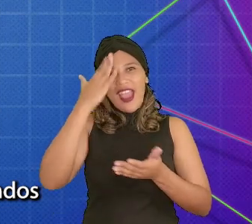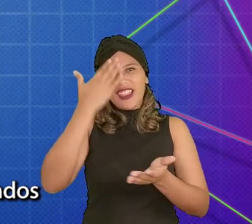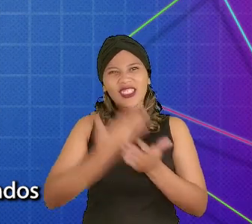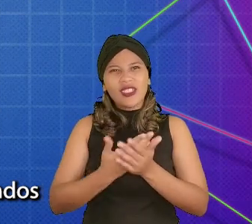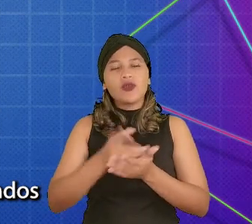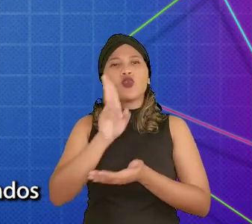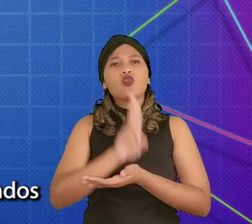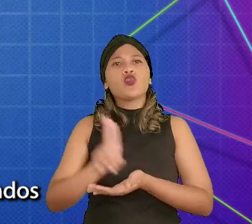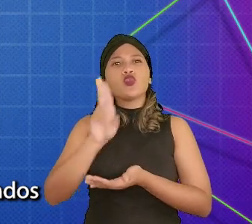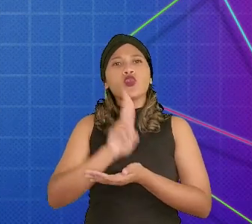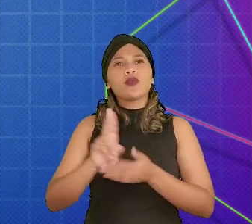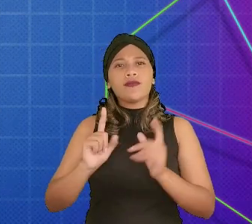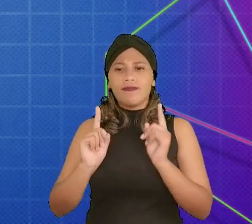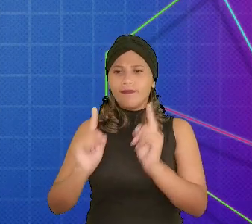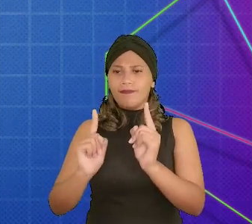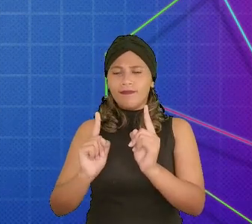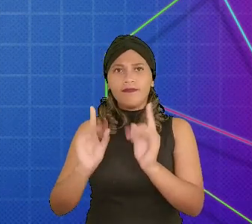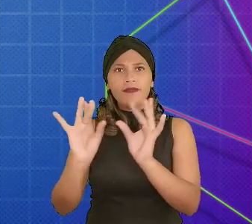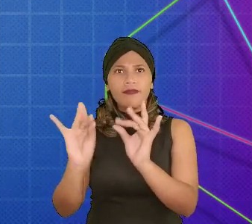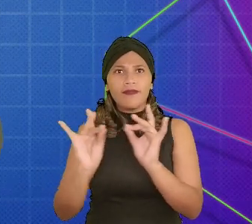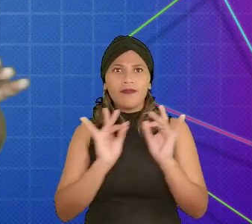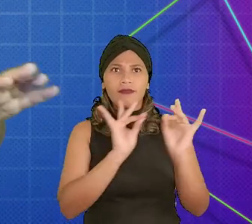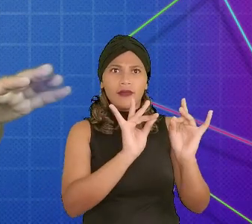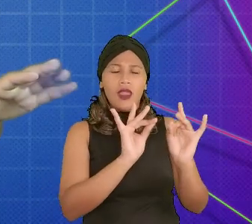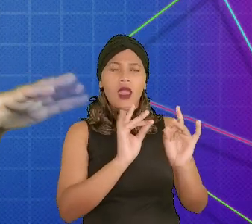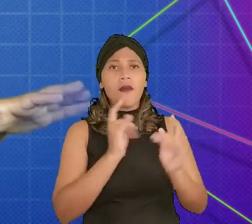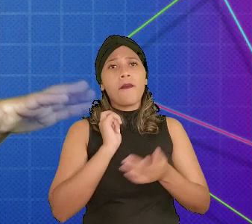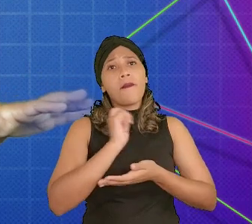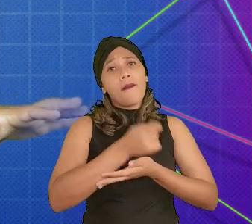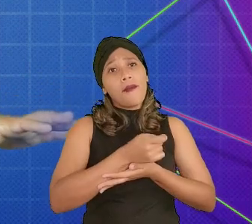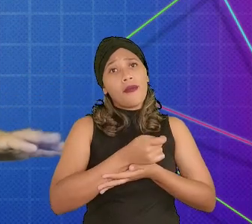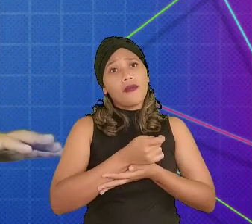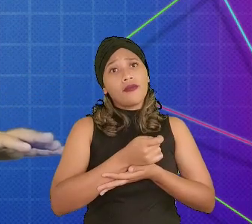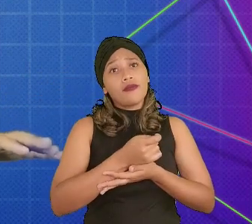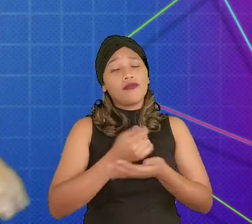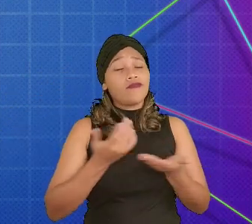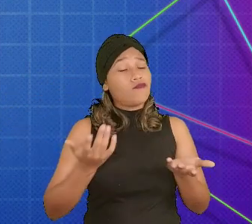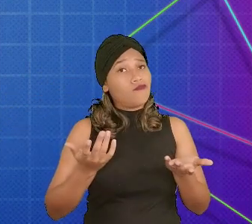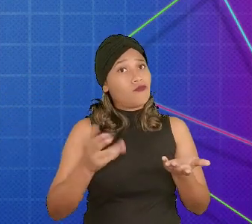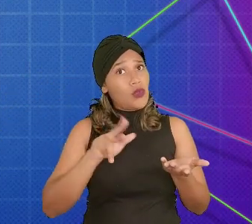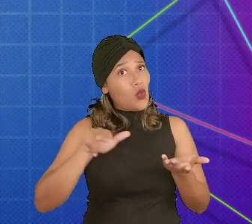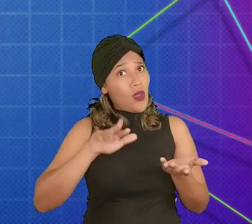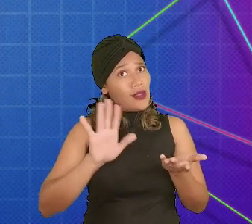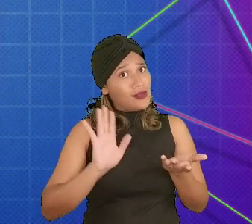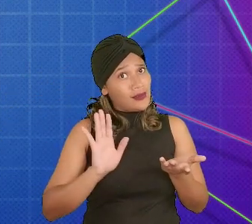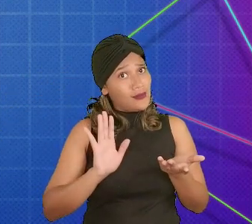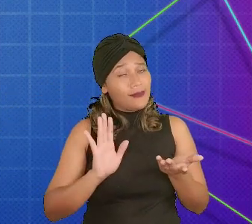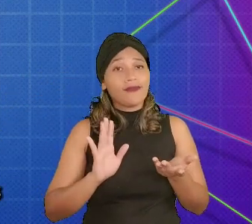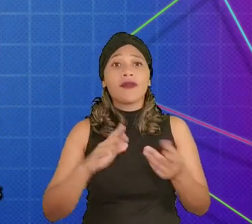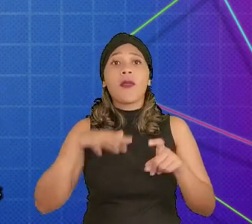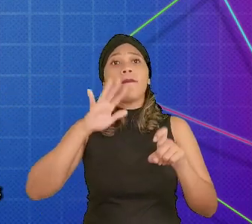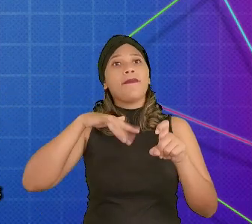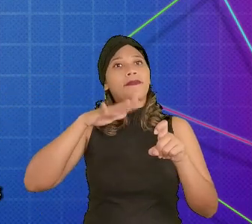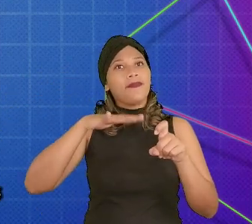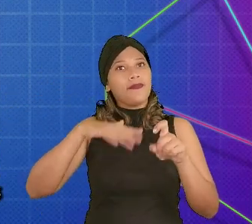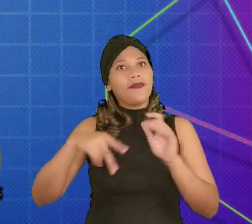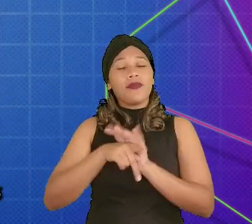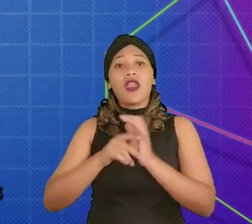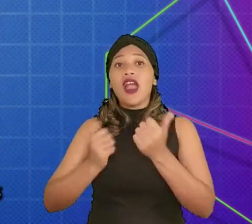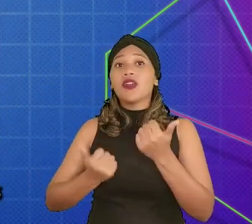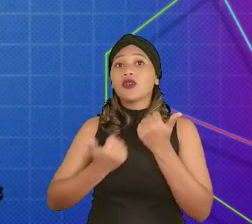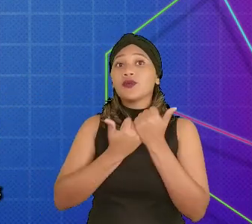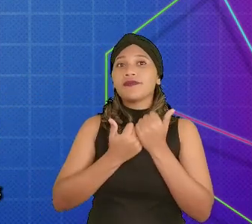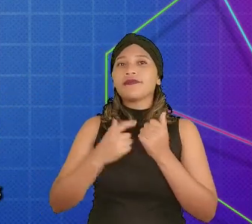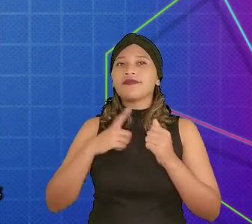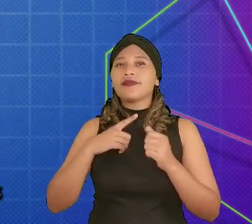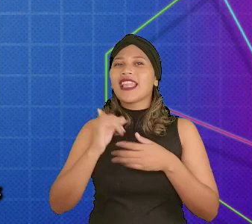acredita que usando apenas 10 segundos de uma faixa te livra de pagar pelos direitos autorais dela. Não é bem assim. Para ajudá-los nessa